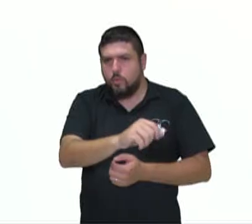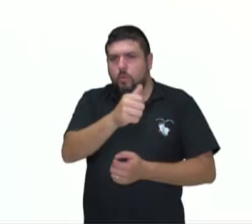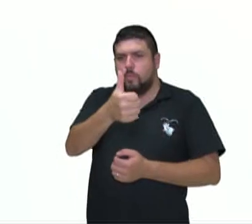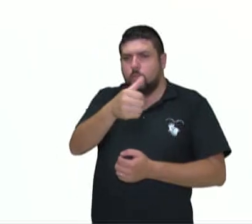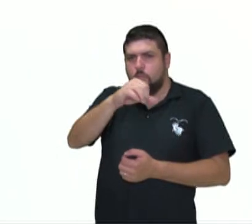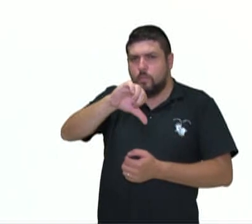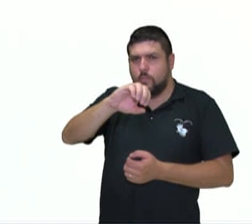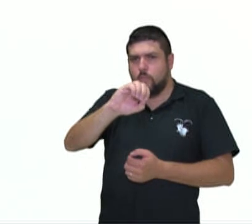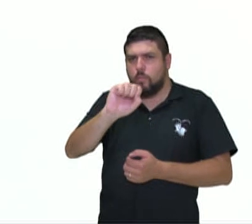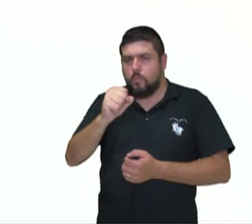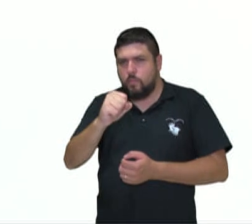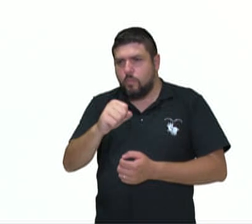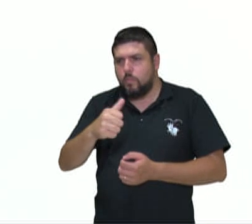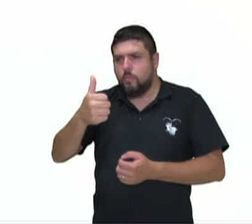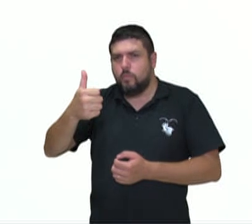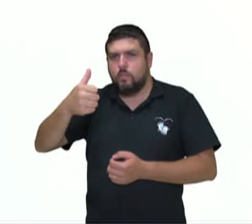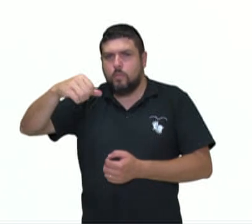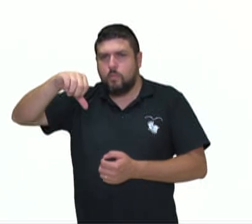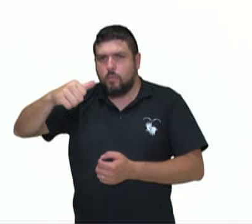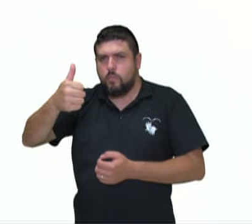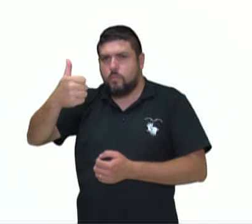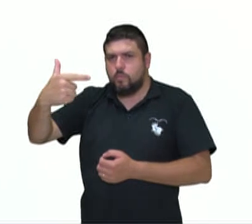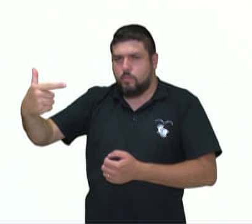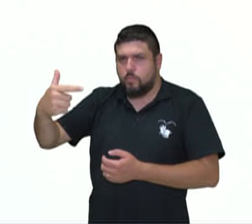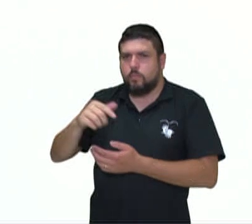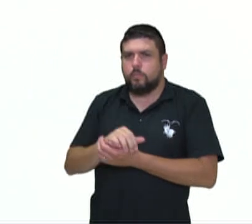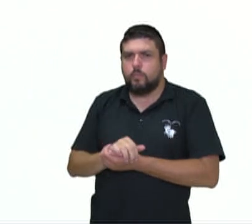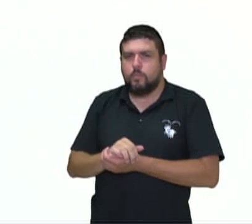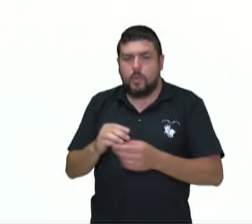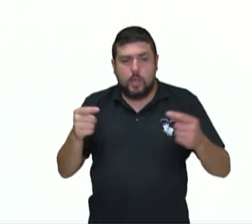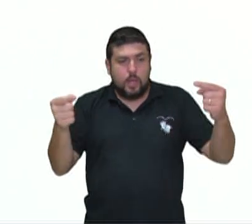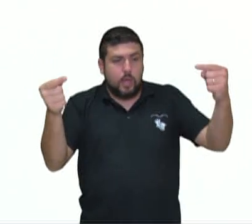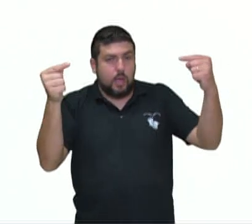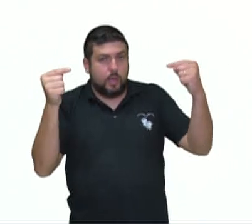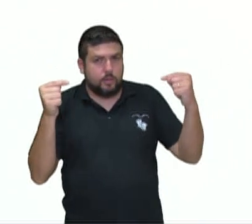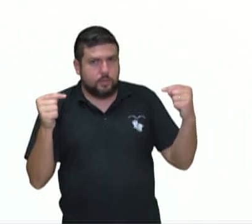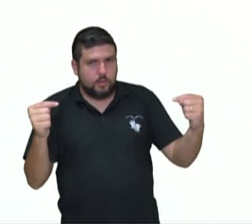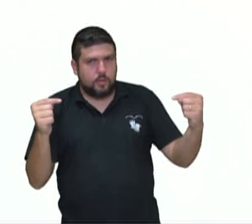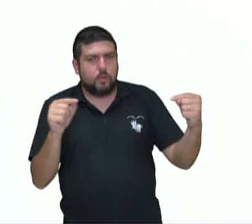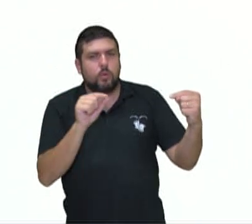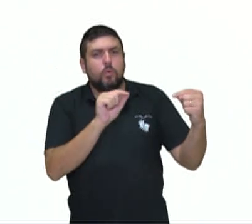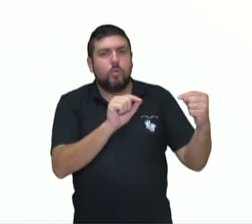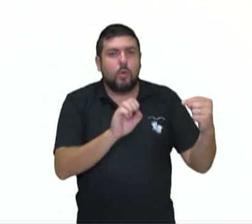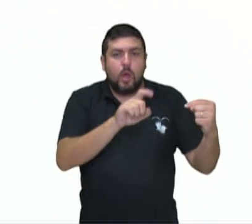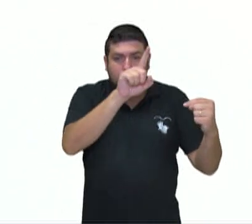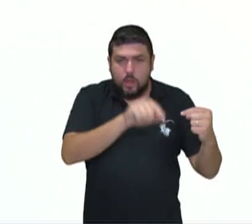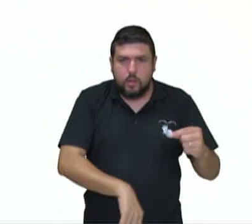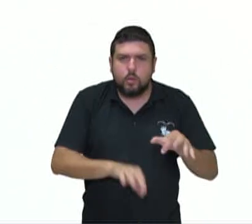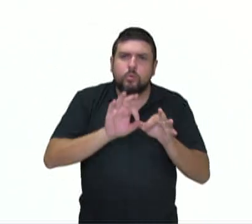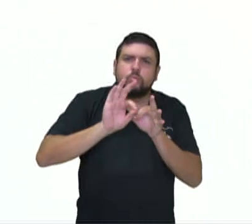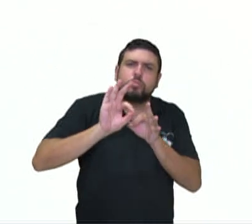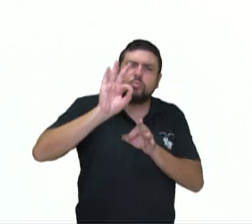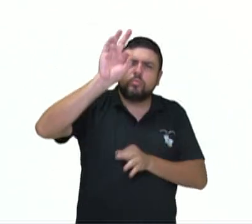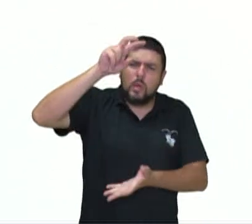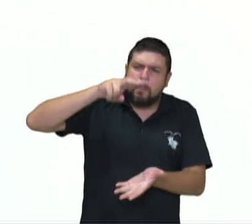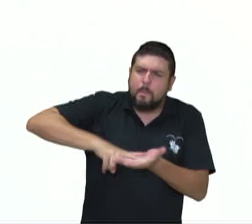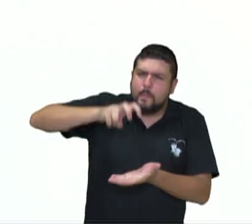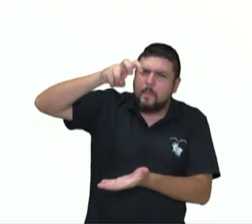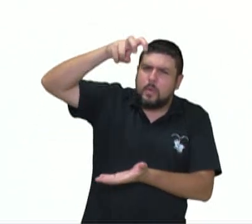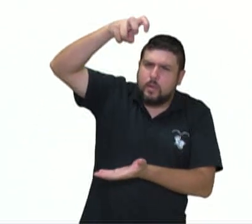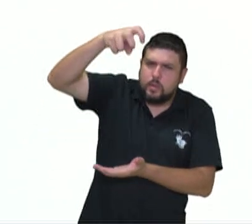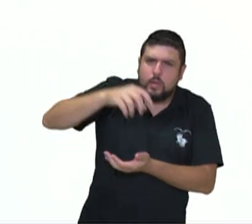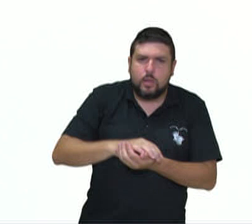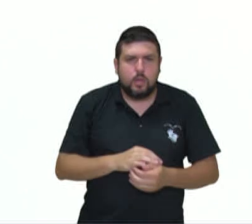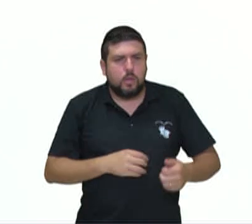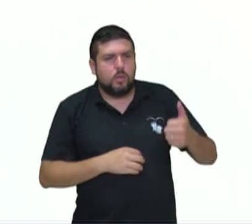1908, 1912. A segunda linha da minha tabela são as alturas registradas.